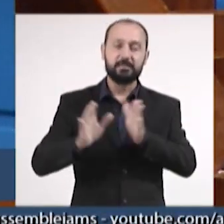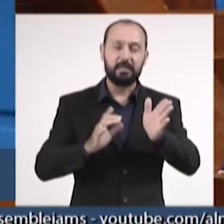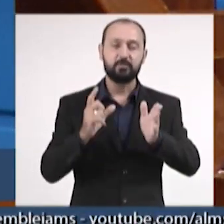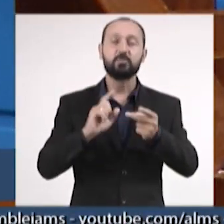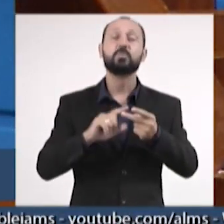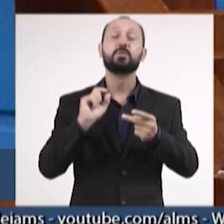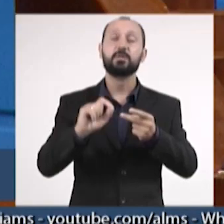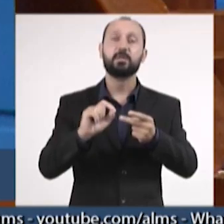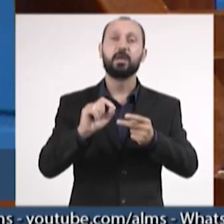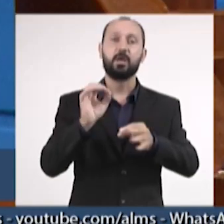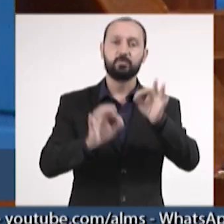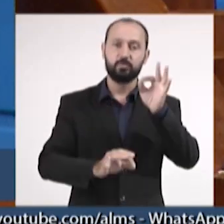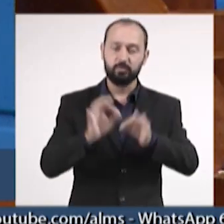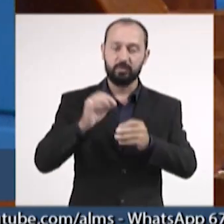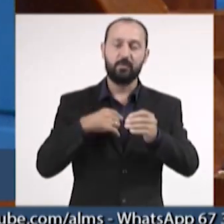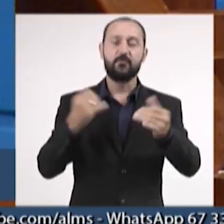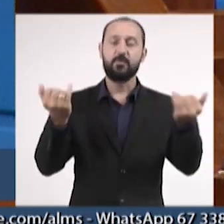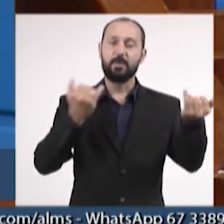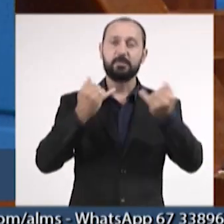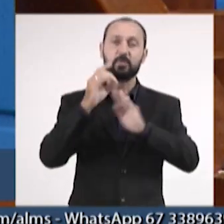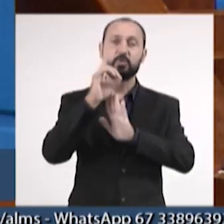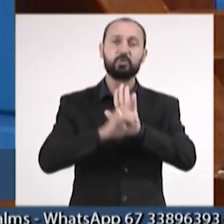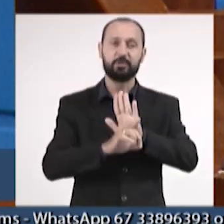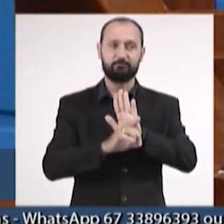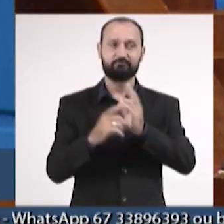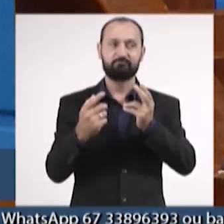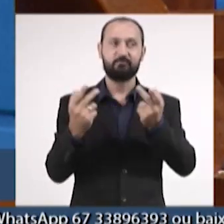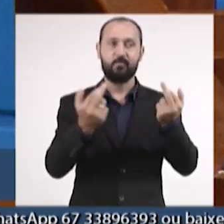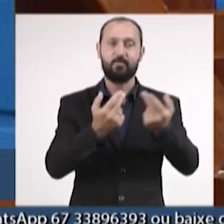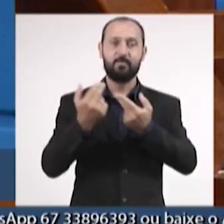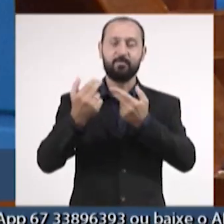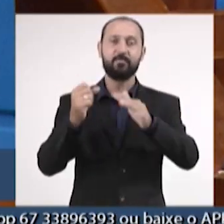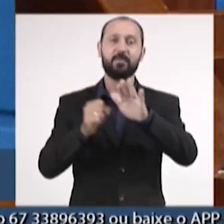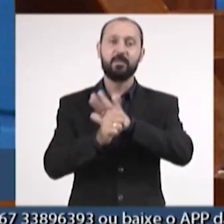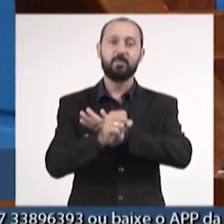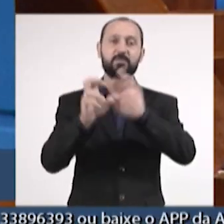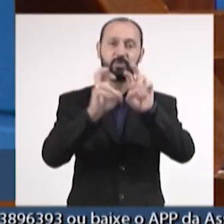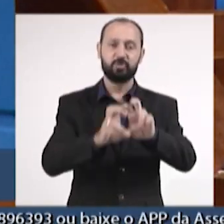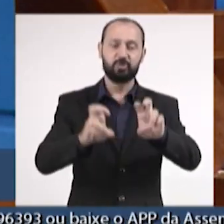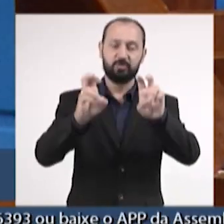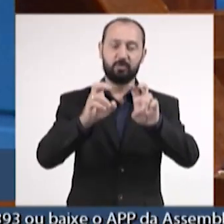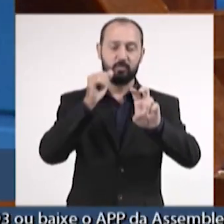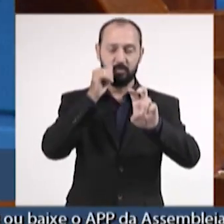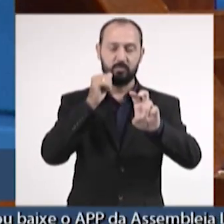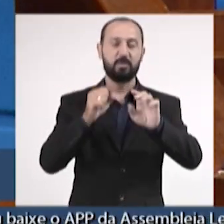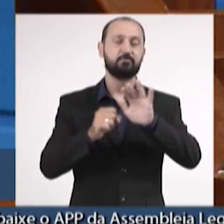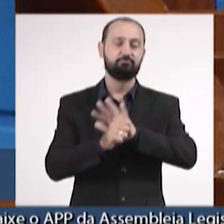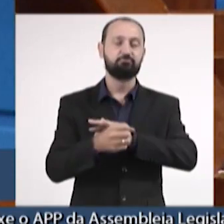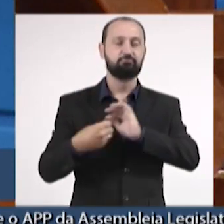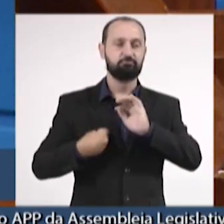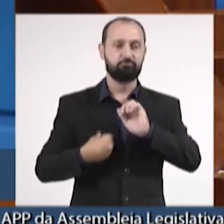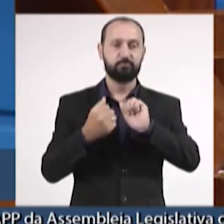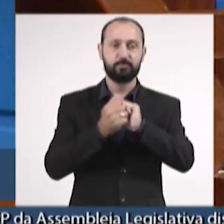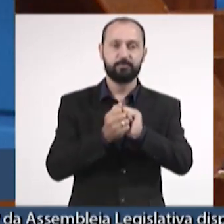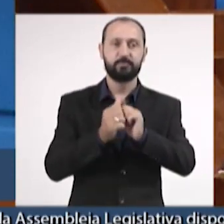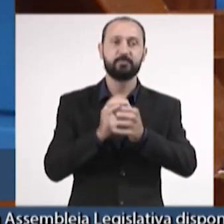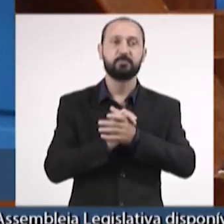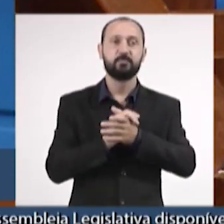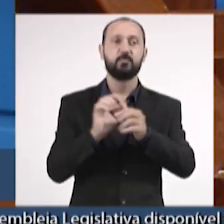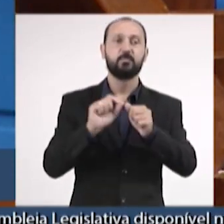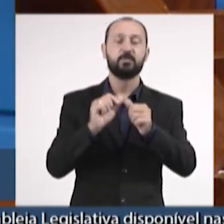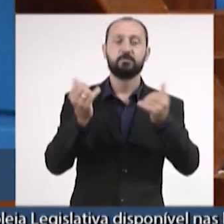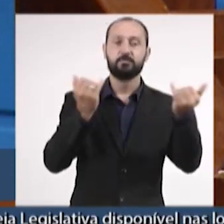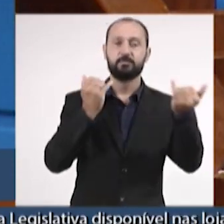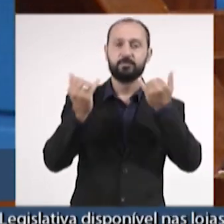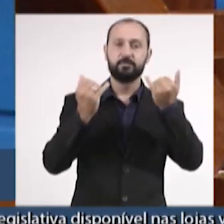justiça, a informação sobre o direito, assim como a inclusão digital das mulheres. A produção de